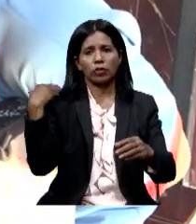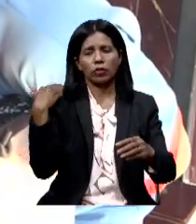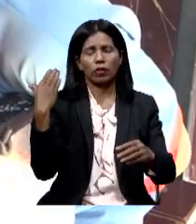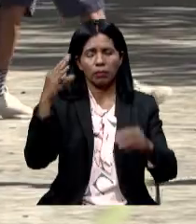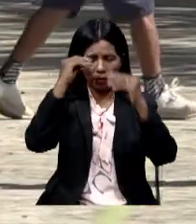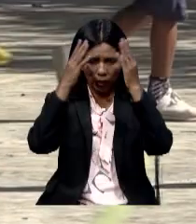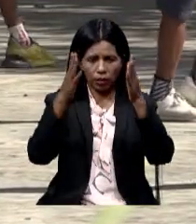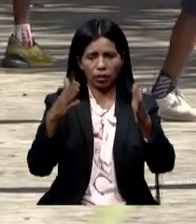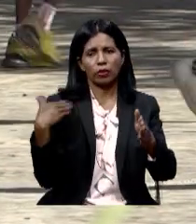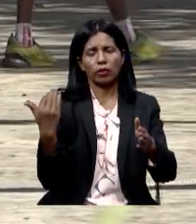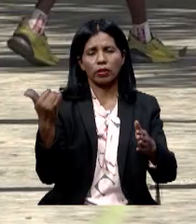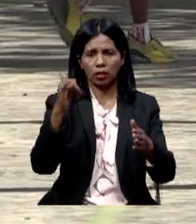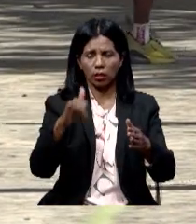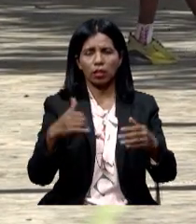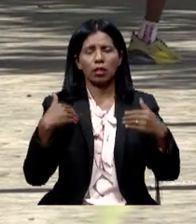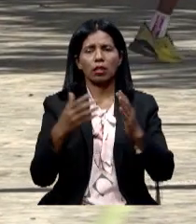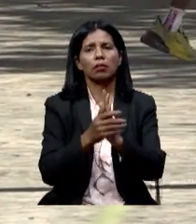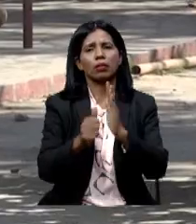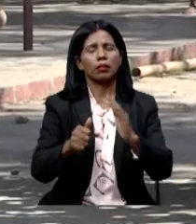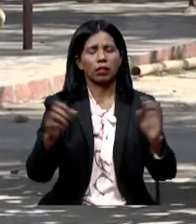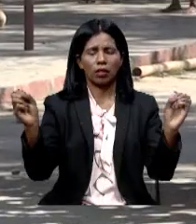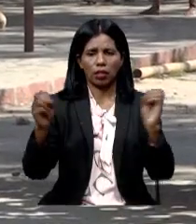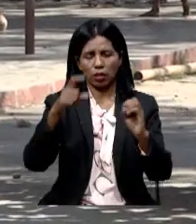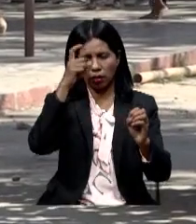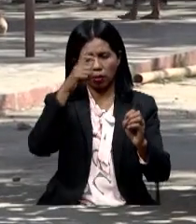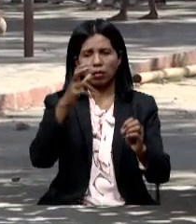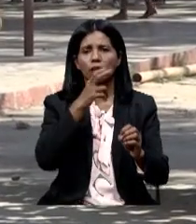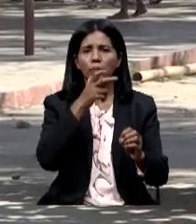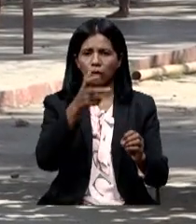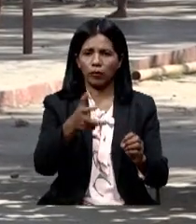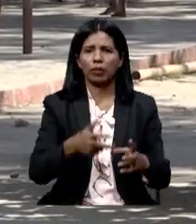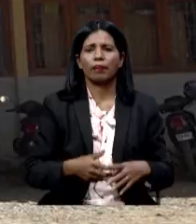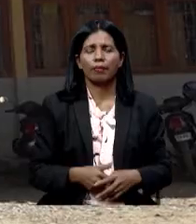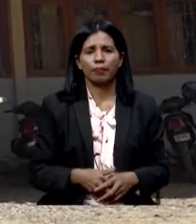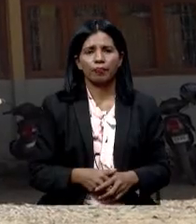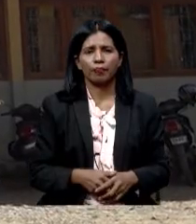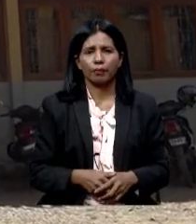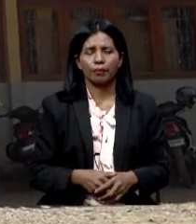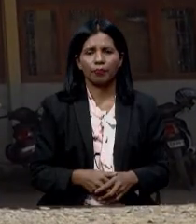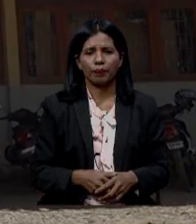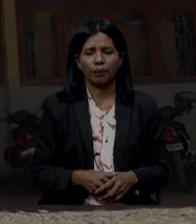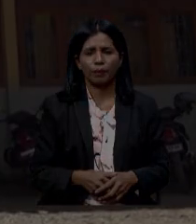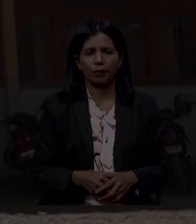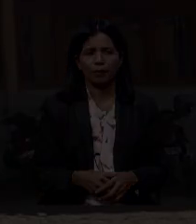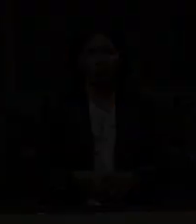ia kapasidade atu hanorin mai be minus abilidade ia liam portugues. Dulce da Costa, Zaimir Santos, Diemen.